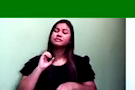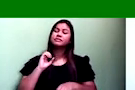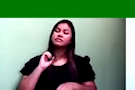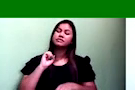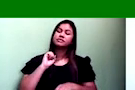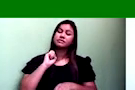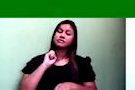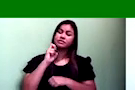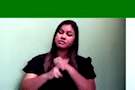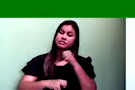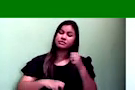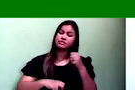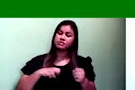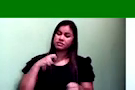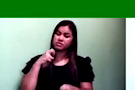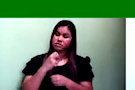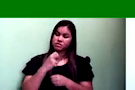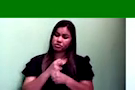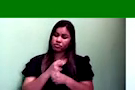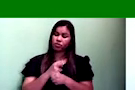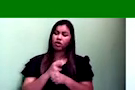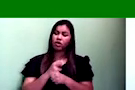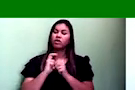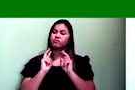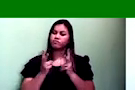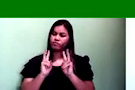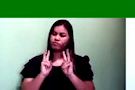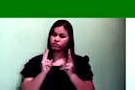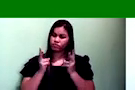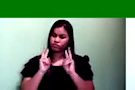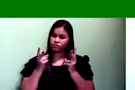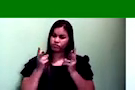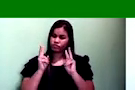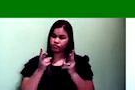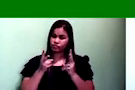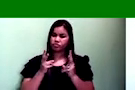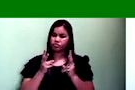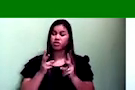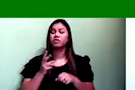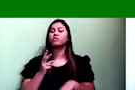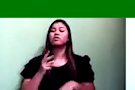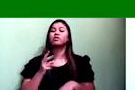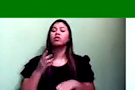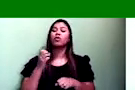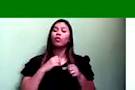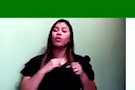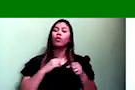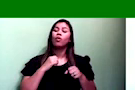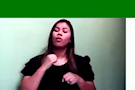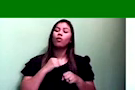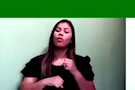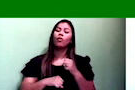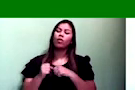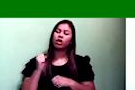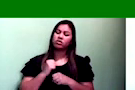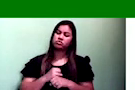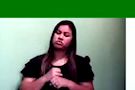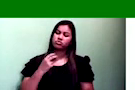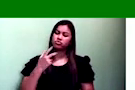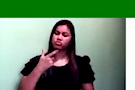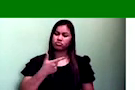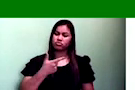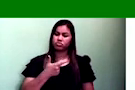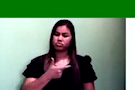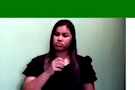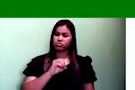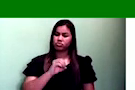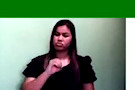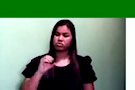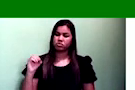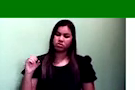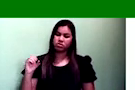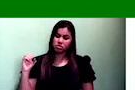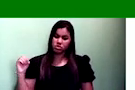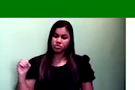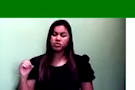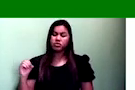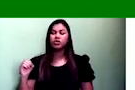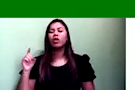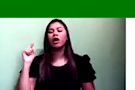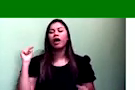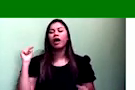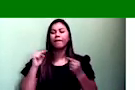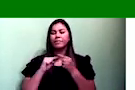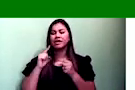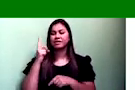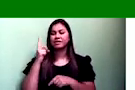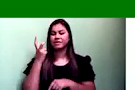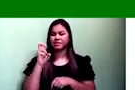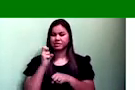essa proporção se manteve, tá? E em 2000, né, ao término de 15 anos, nós temos uma